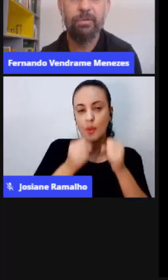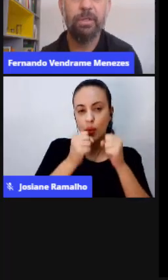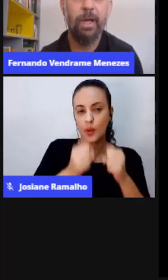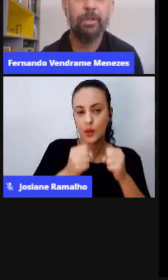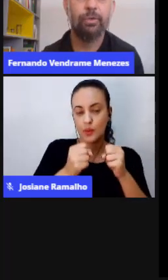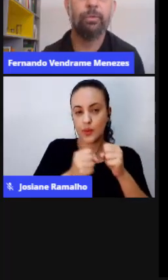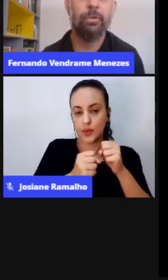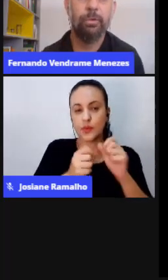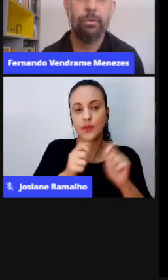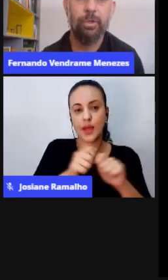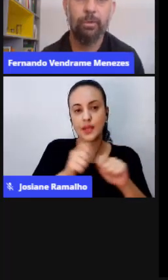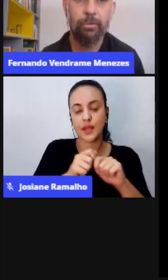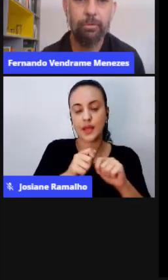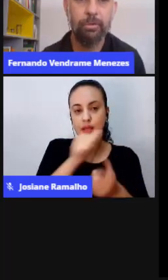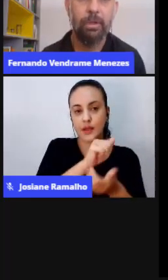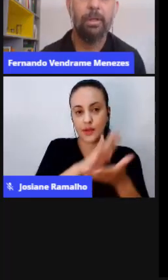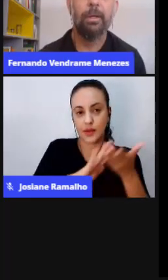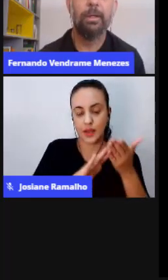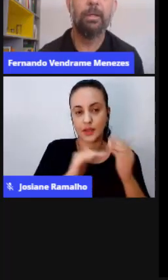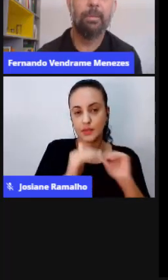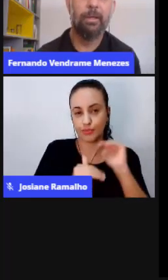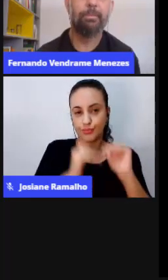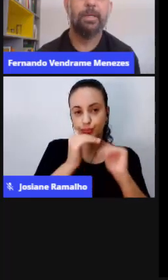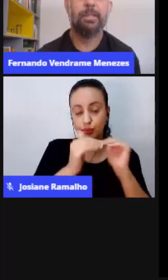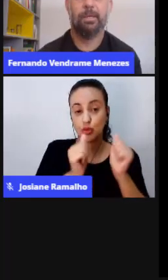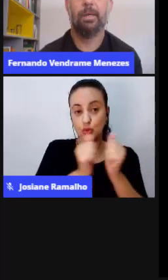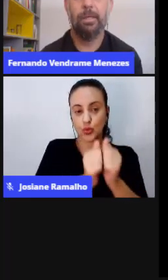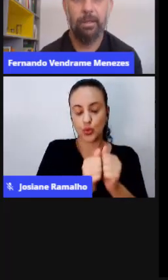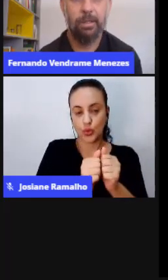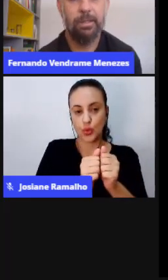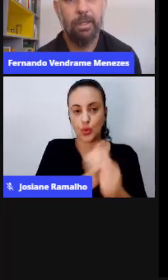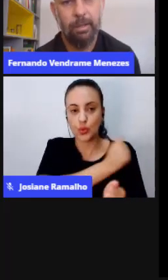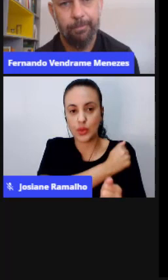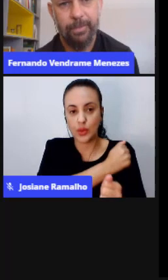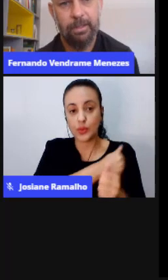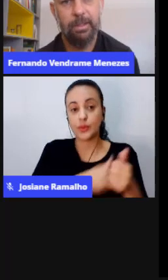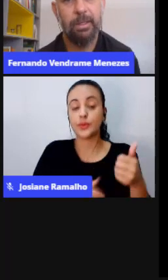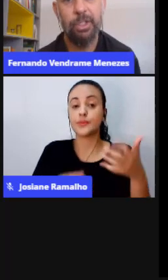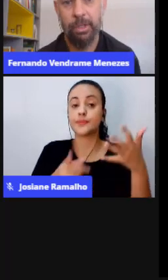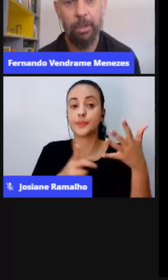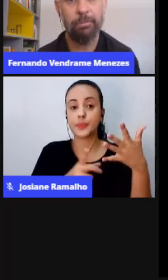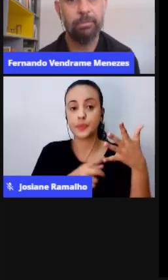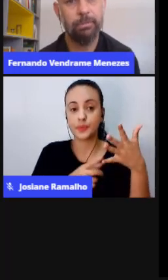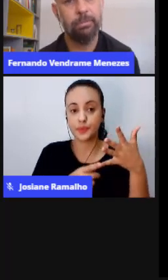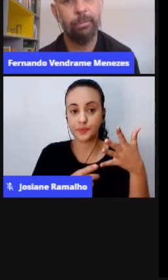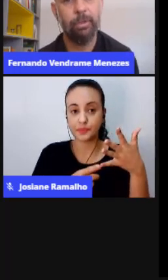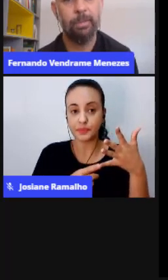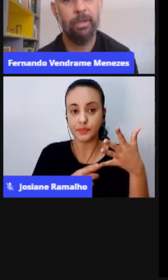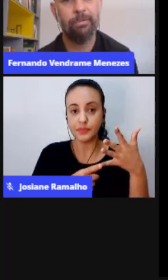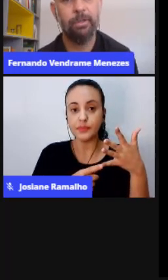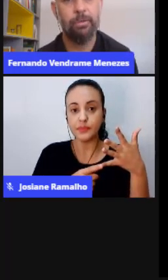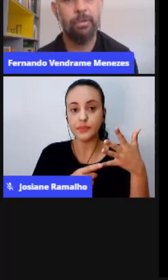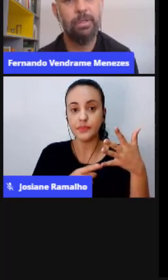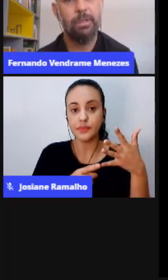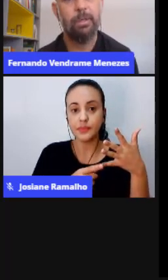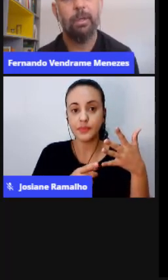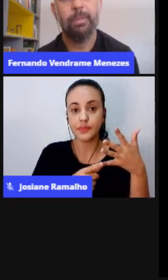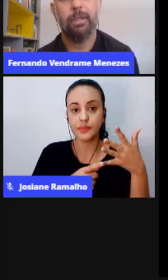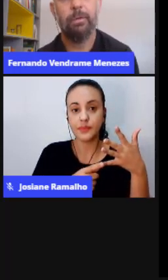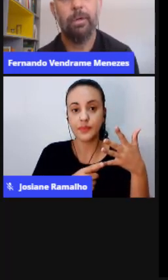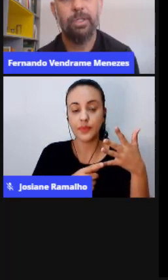de atividade junto aos nossos alunos. E também, para encerrar essa edição do programa